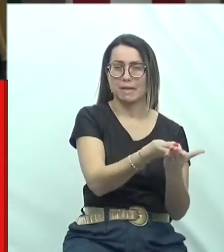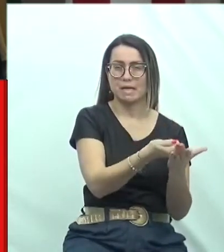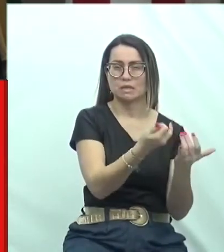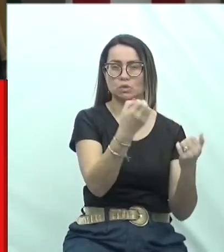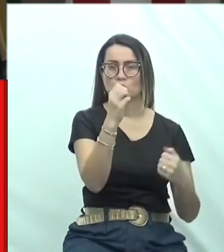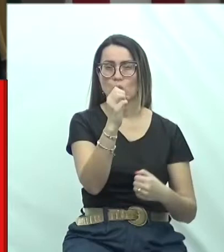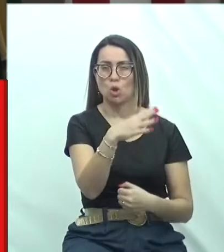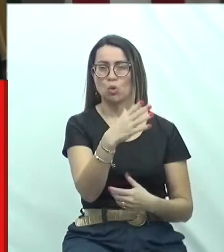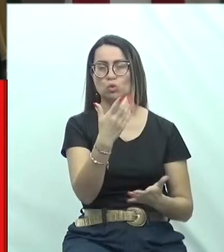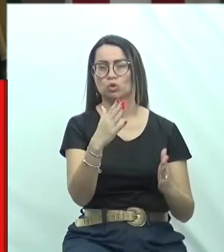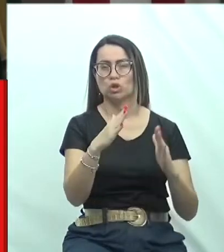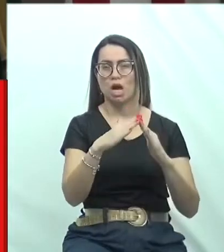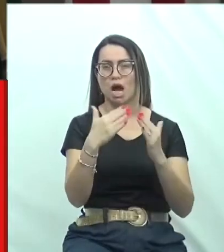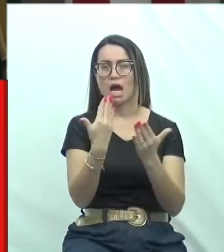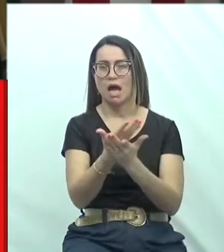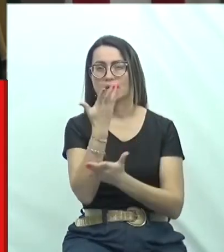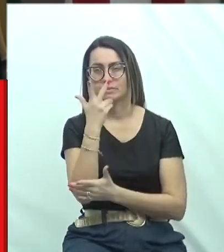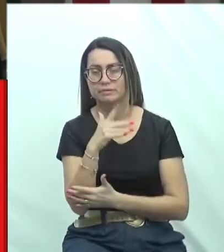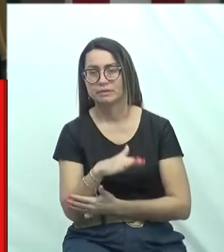creches,